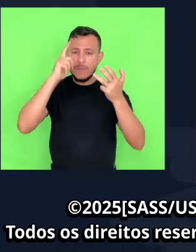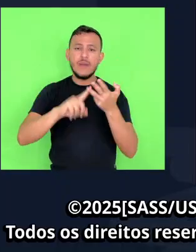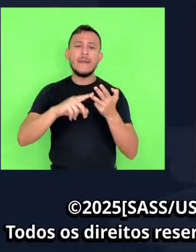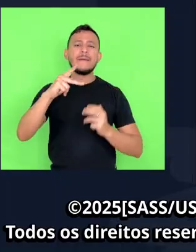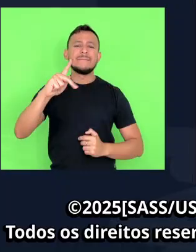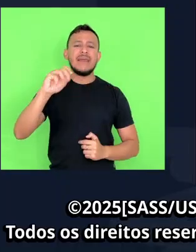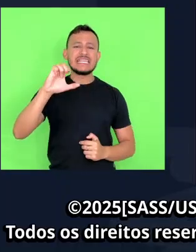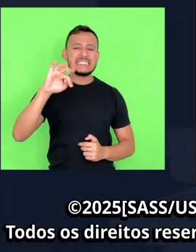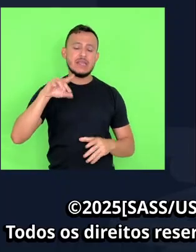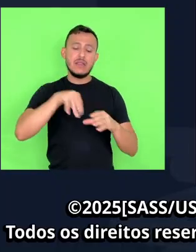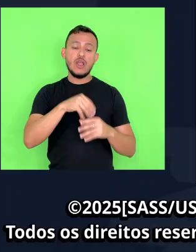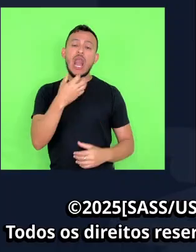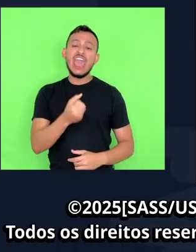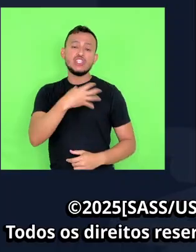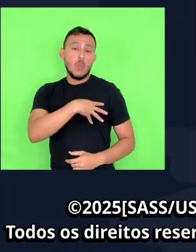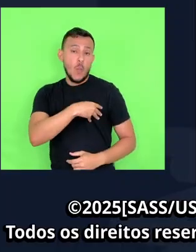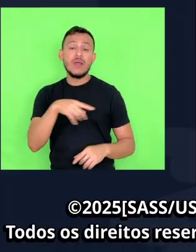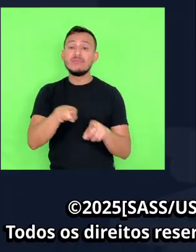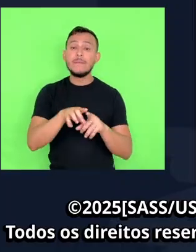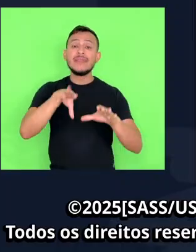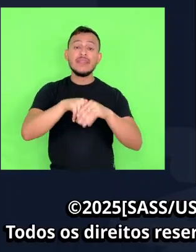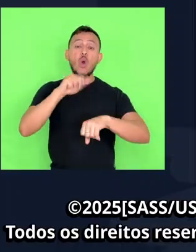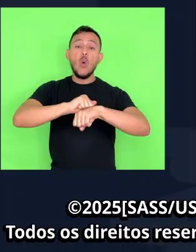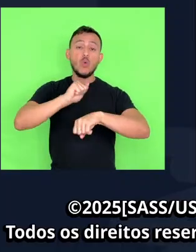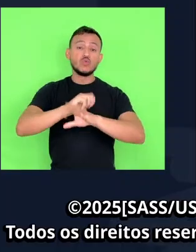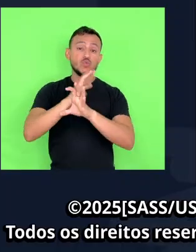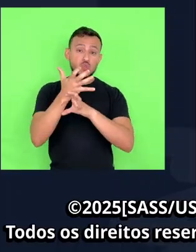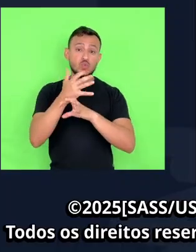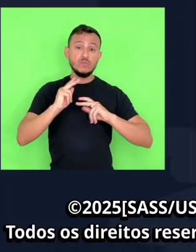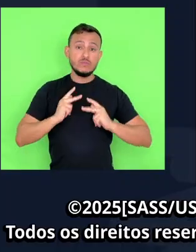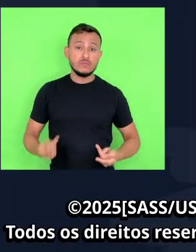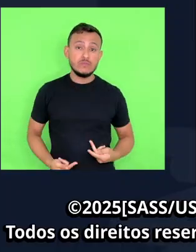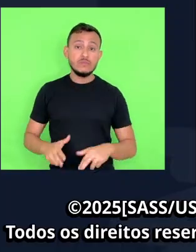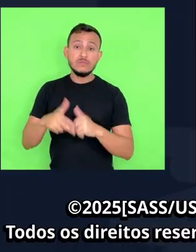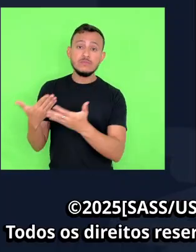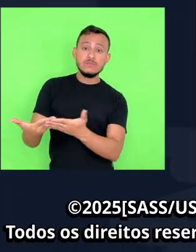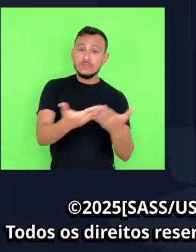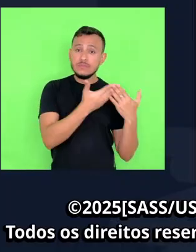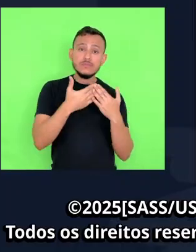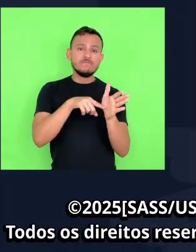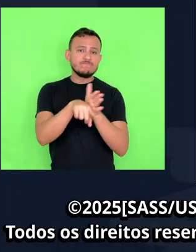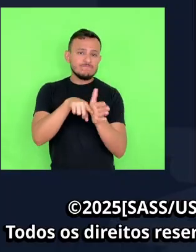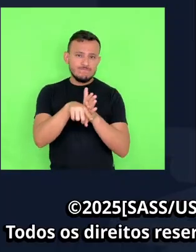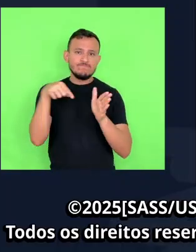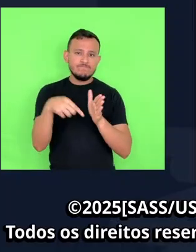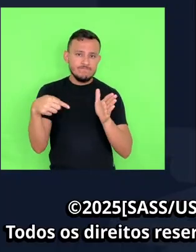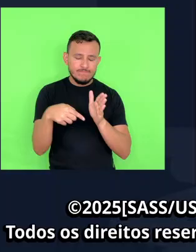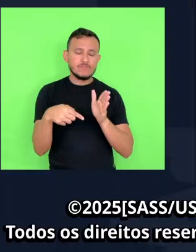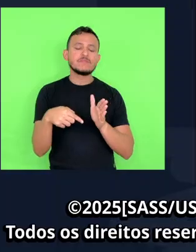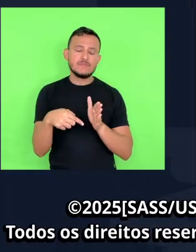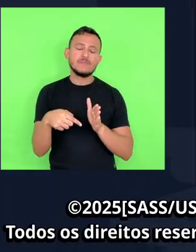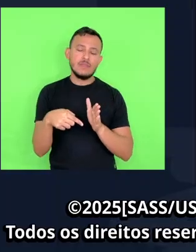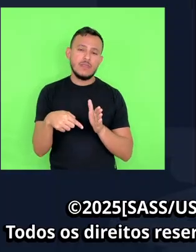placenta, no leite materno e até mesmo nos ossos humanos. E esse estudo que foi, né,